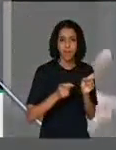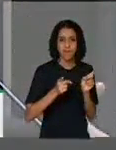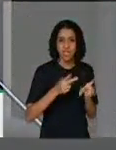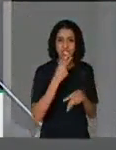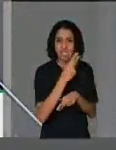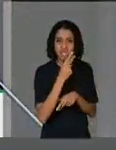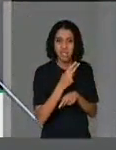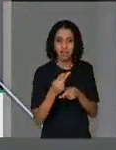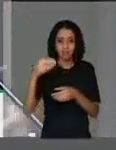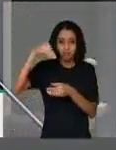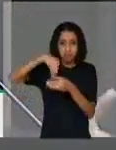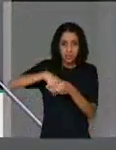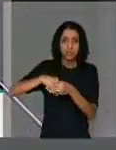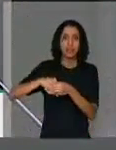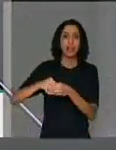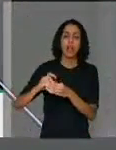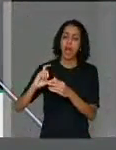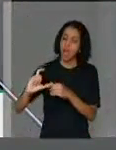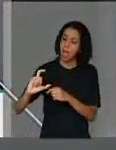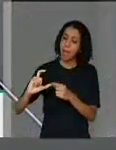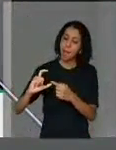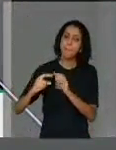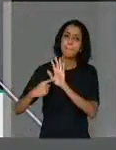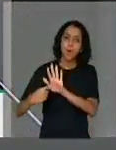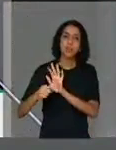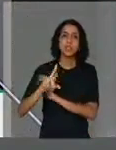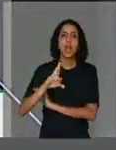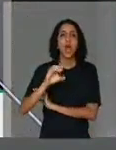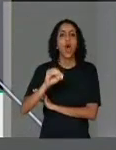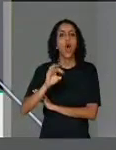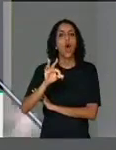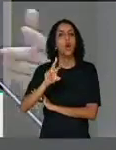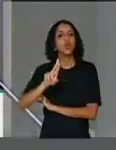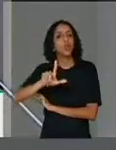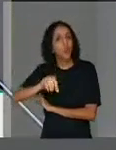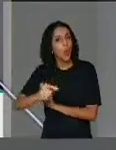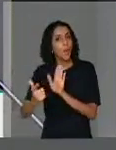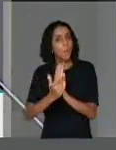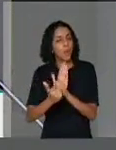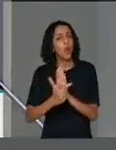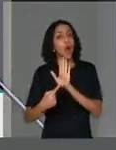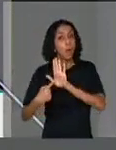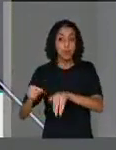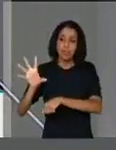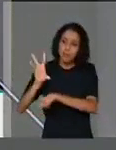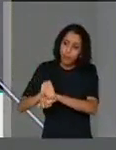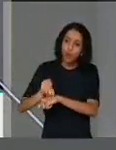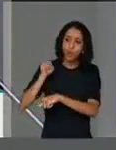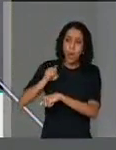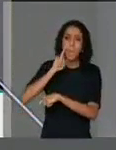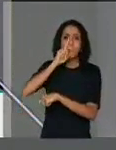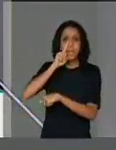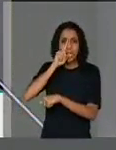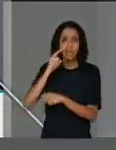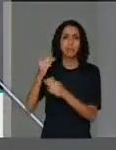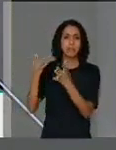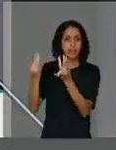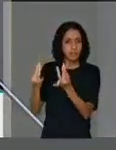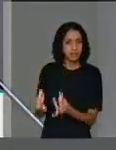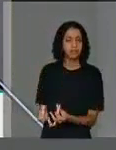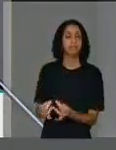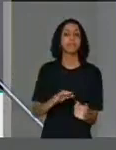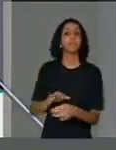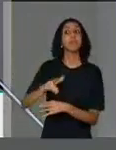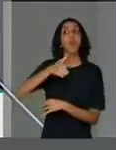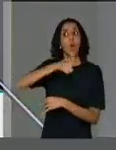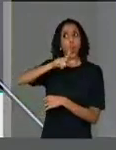produto causa diversos males para a saúde das pessoas, mas ainda temos outras tarefas pela frente. Outros países já